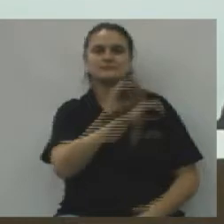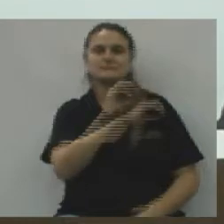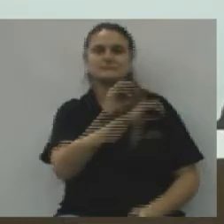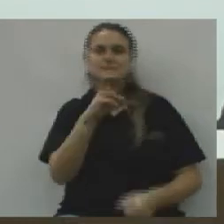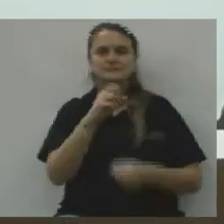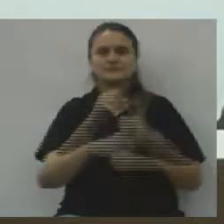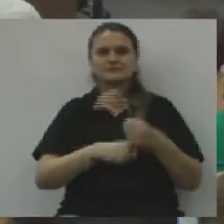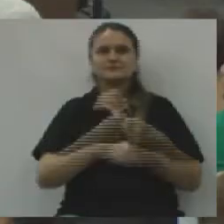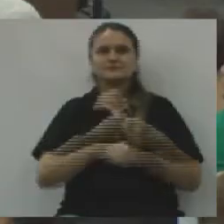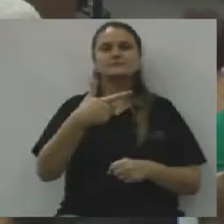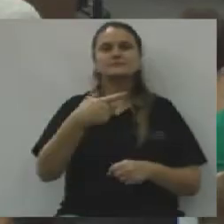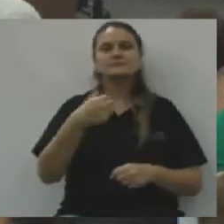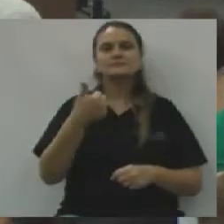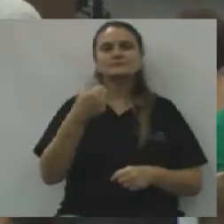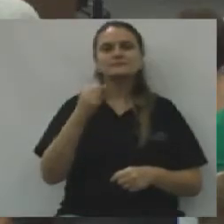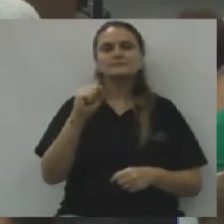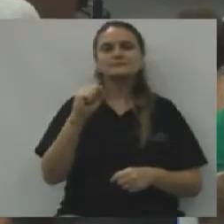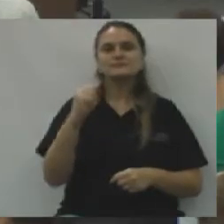5/2018.